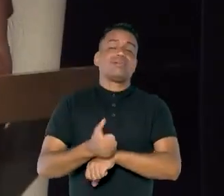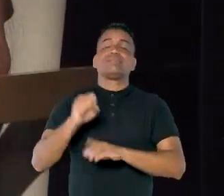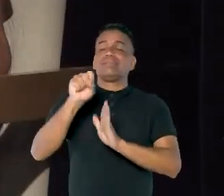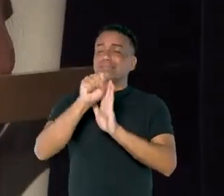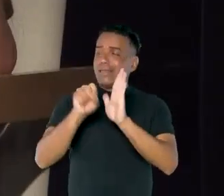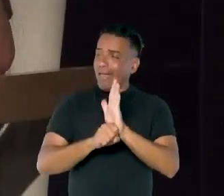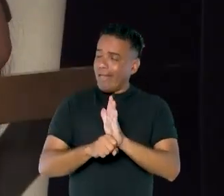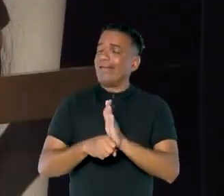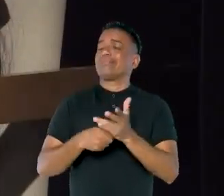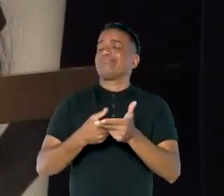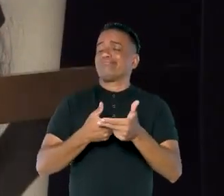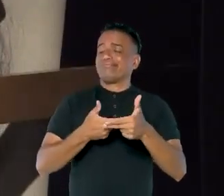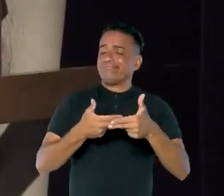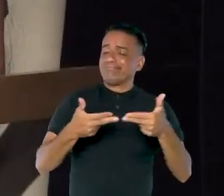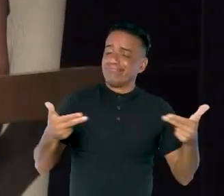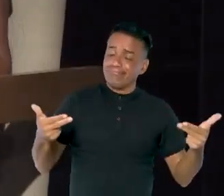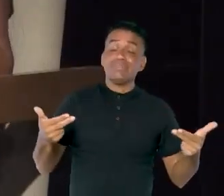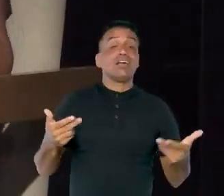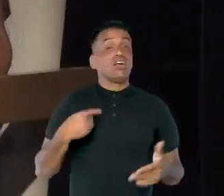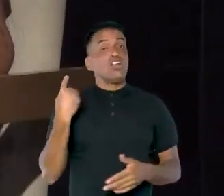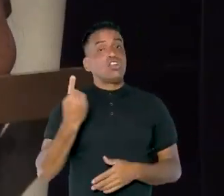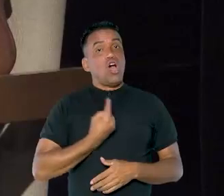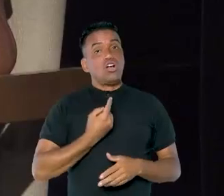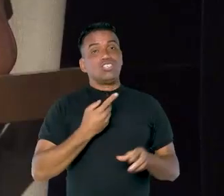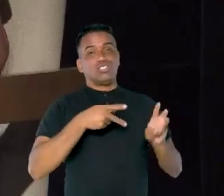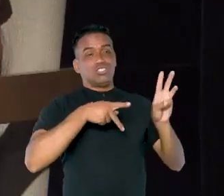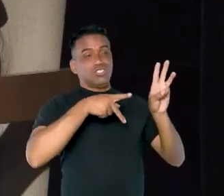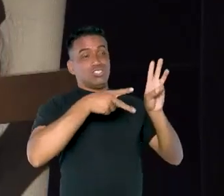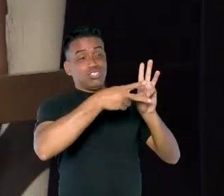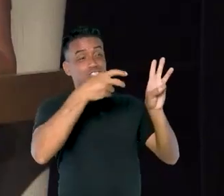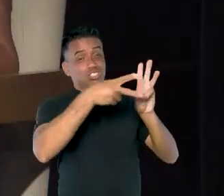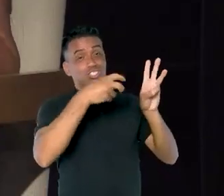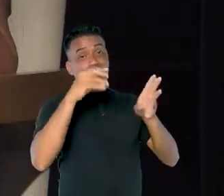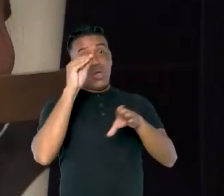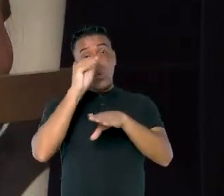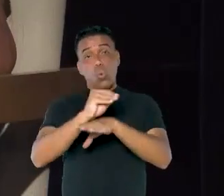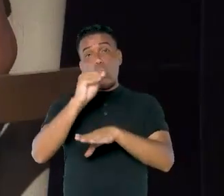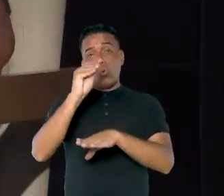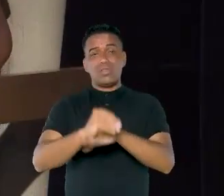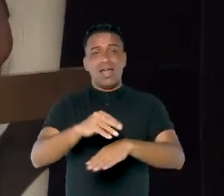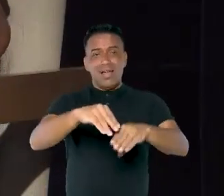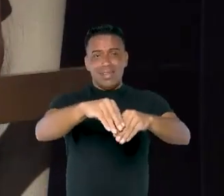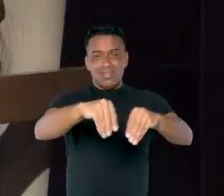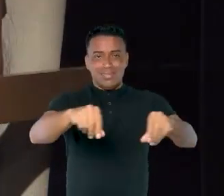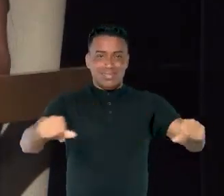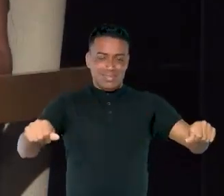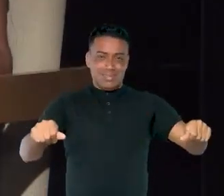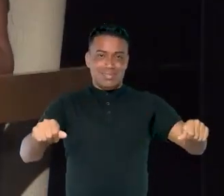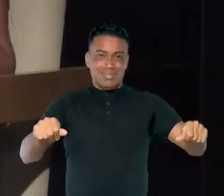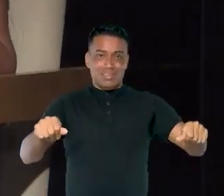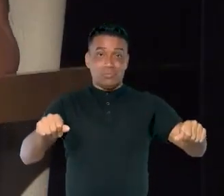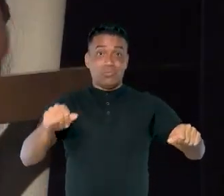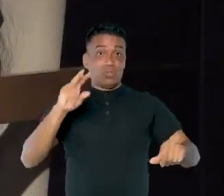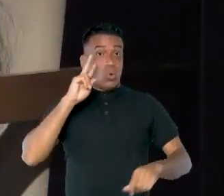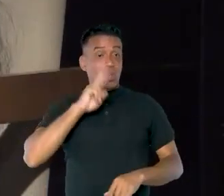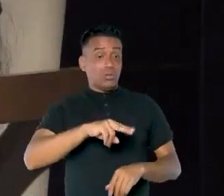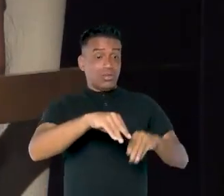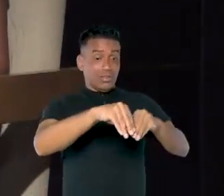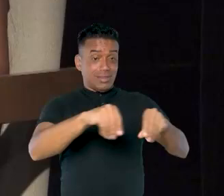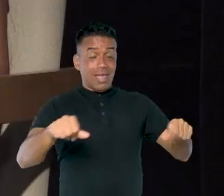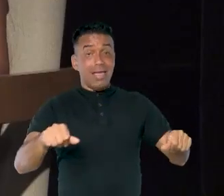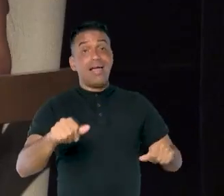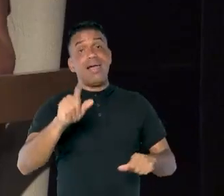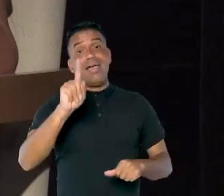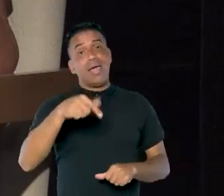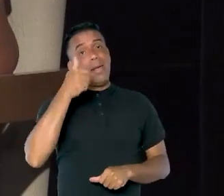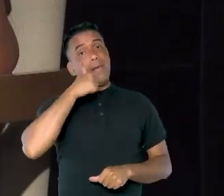colonização, a gente continua fazendo, né, essa coisa de cuidar do território, olhando que a terra ela é nossa